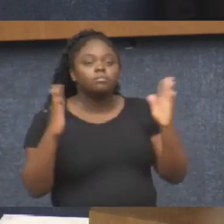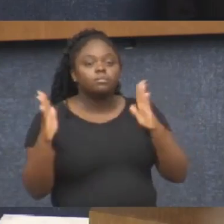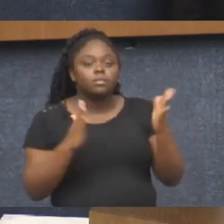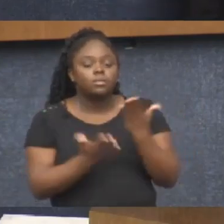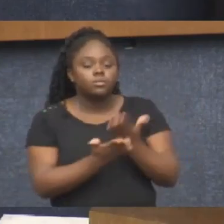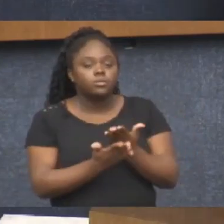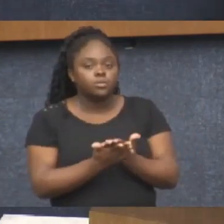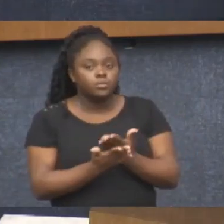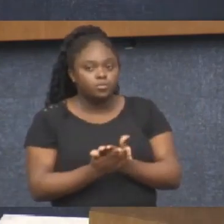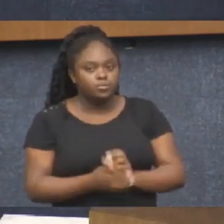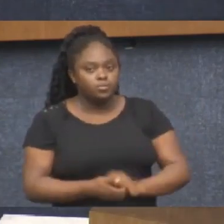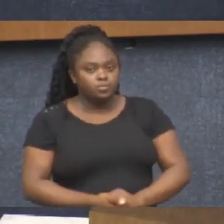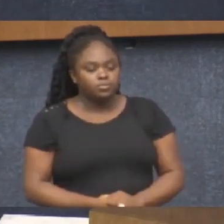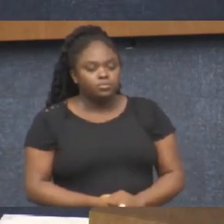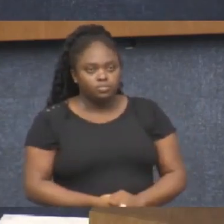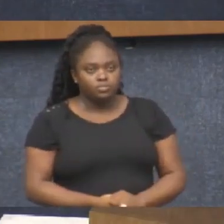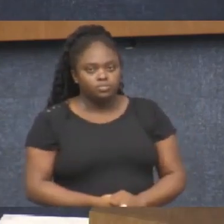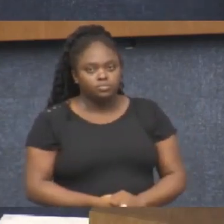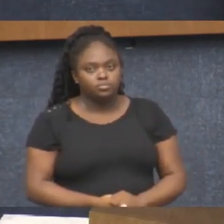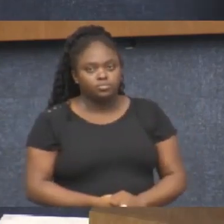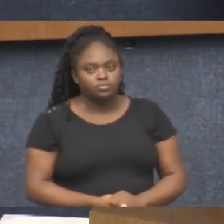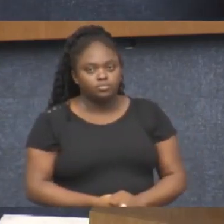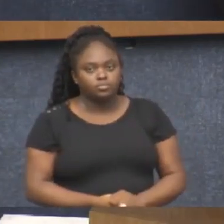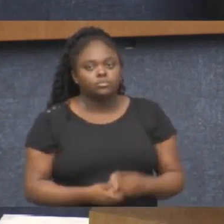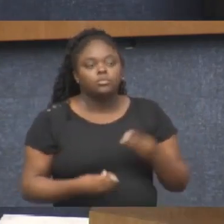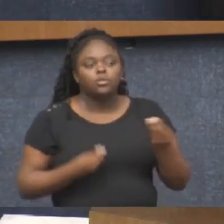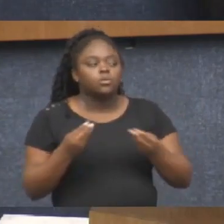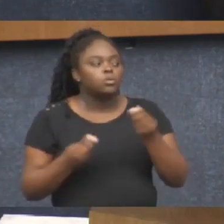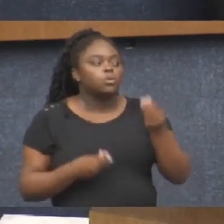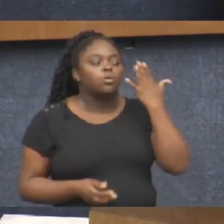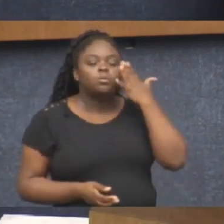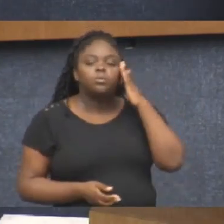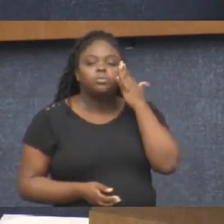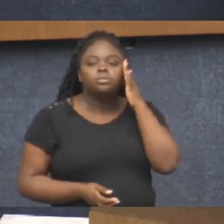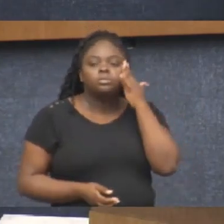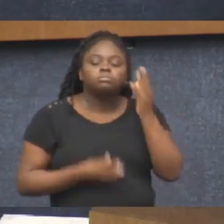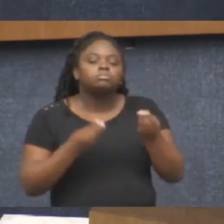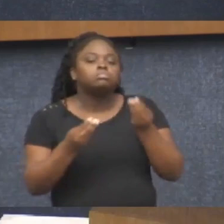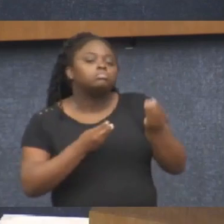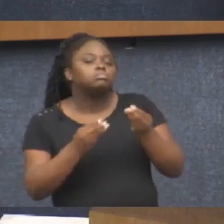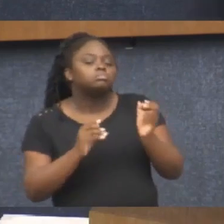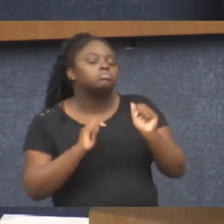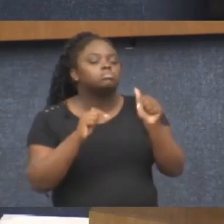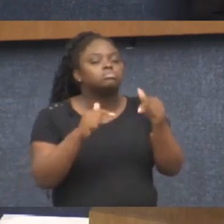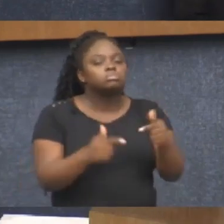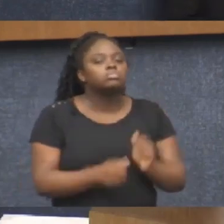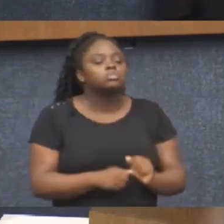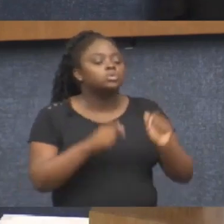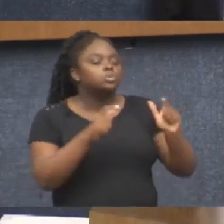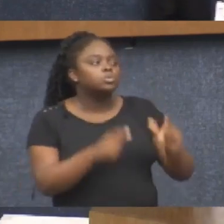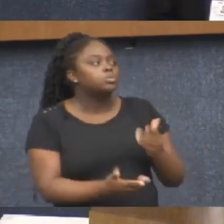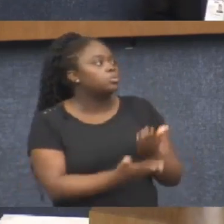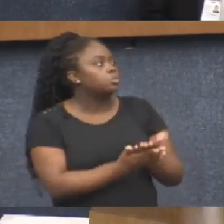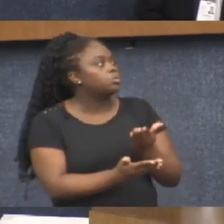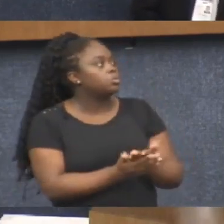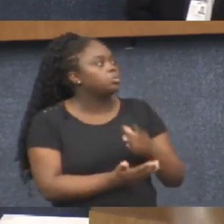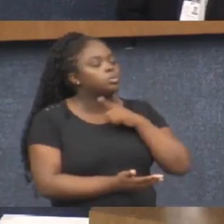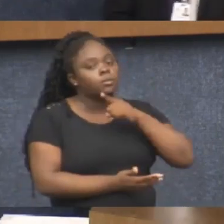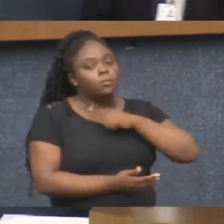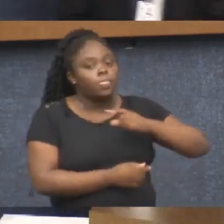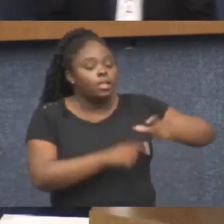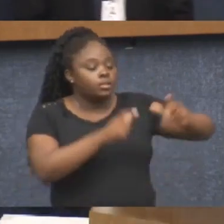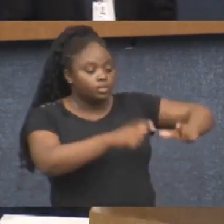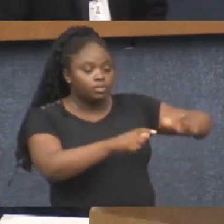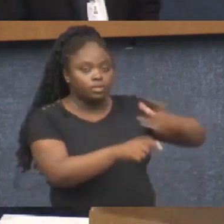estudado. Tá? Então, uma forma da gente entender isso é como que a gente fez a nossa unidade de estudo? Então, tem um centro de